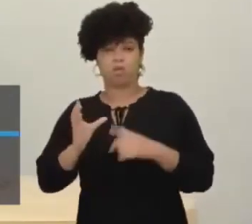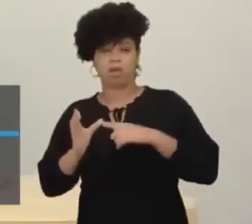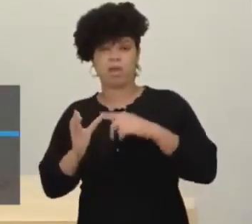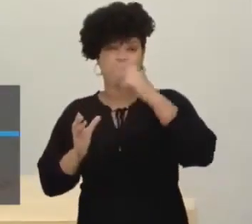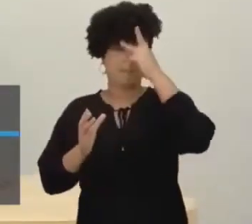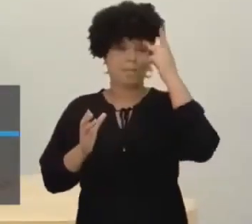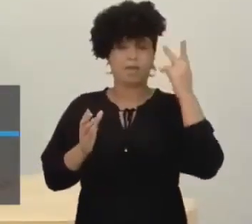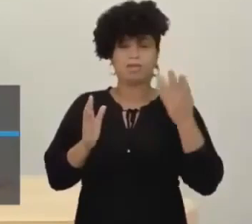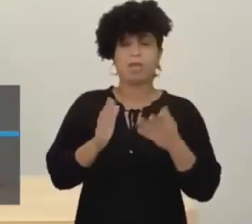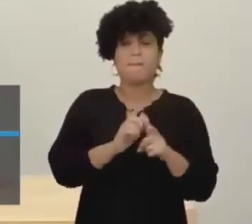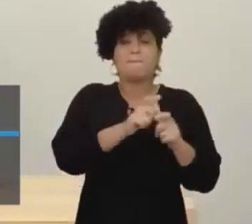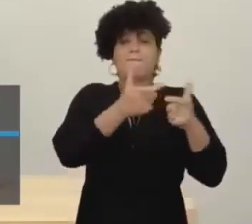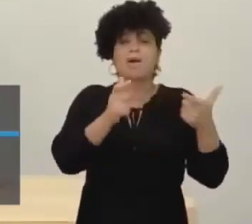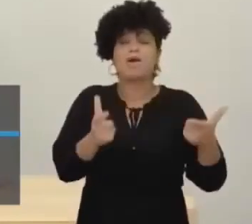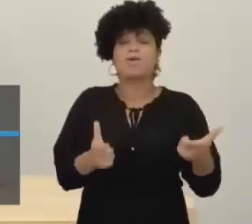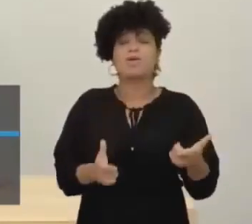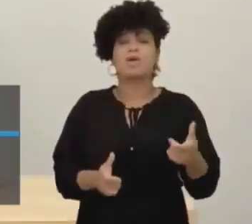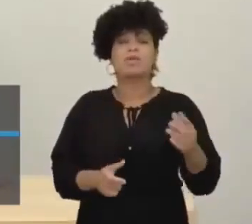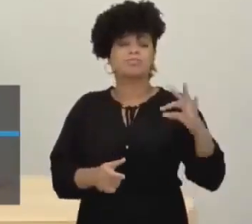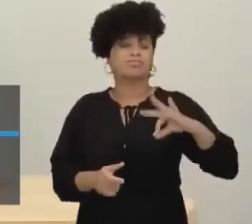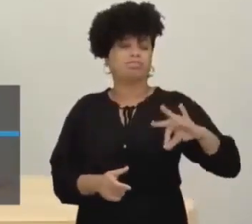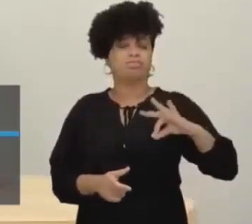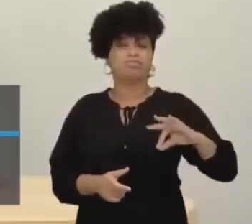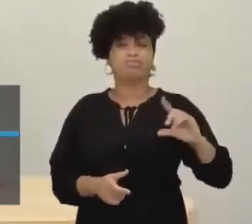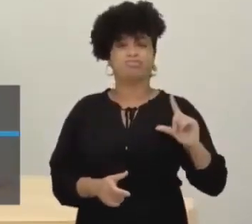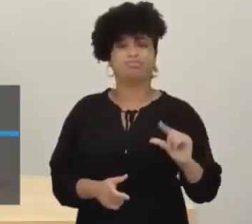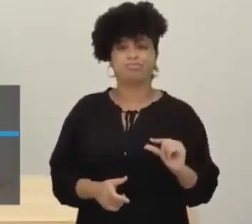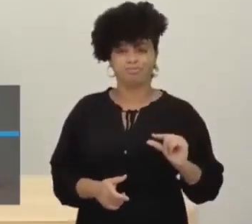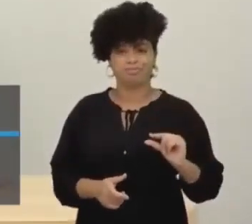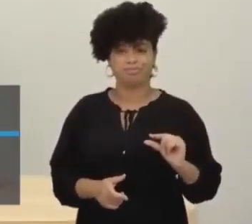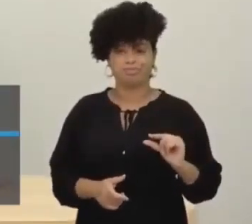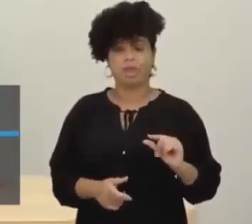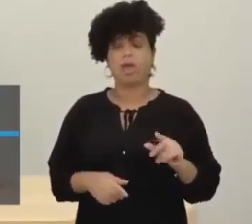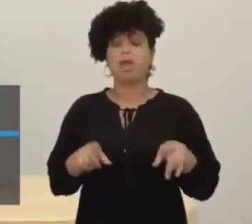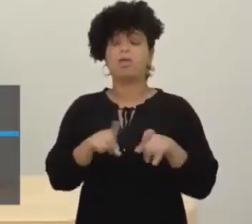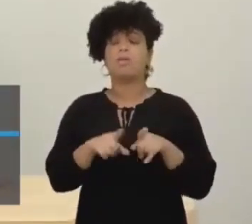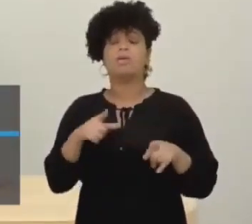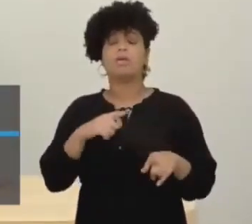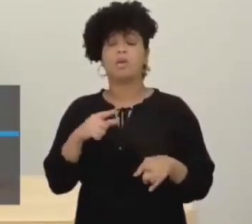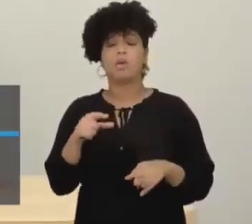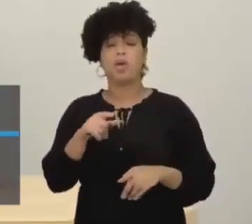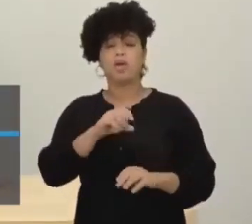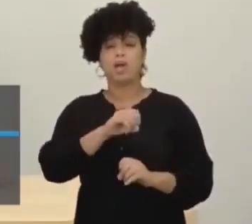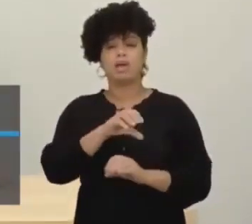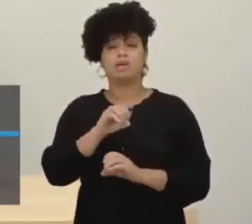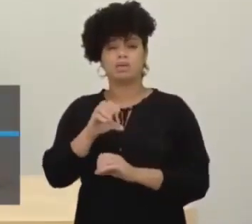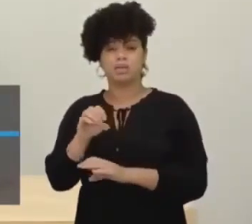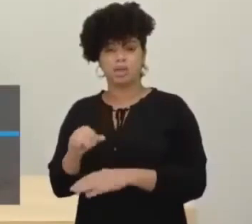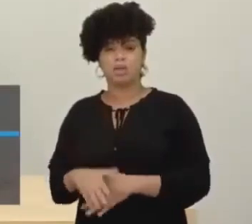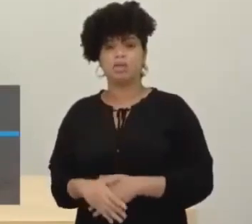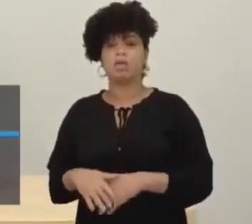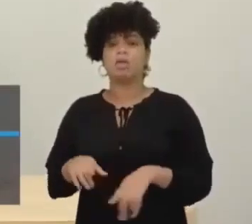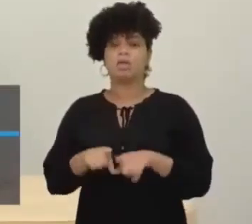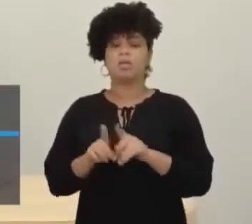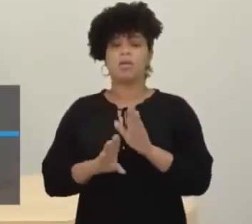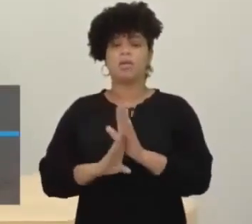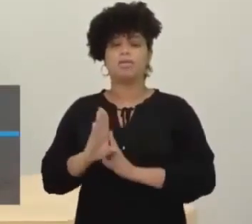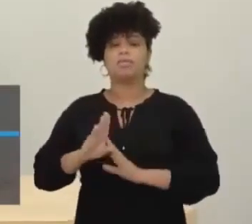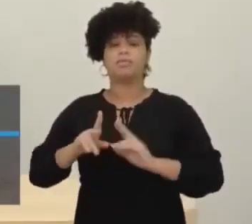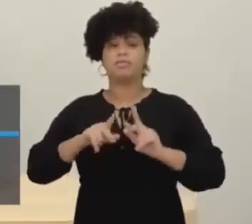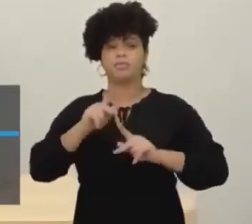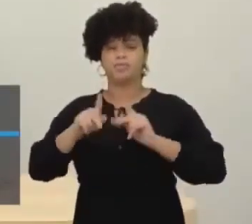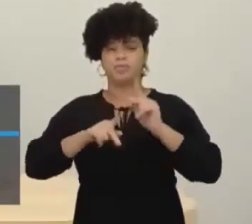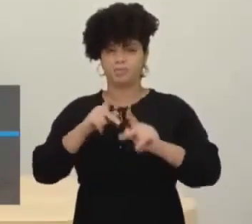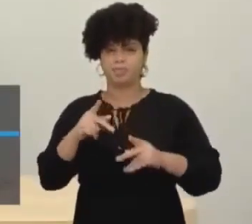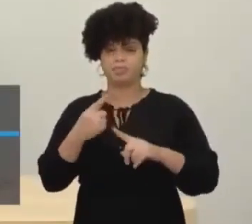da questão educação né na evolução Educacional da população brasileira que cada vez mais a gente